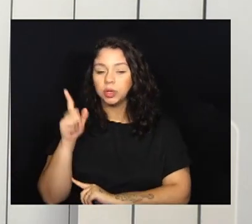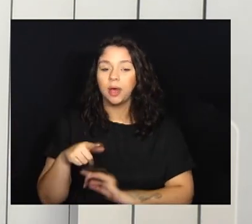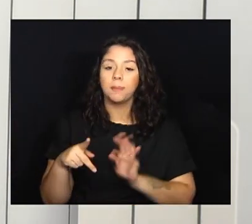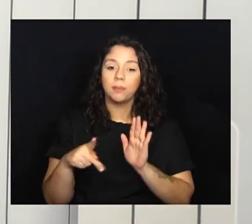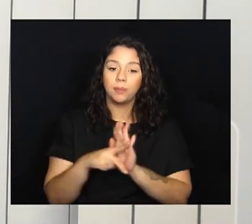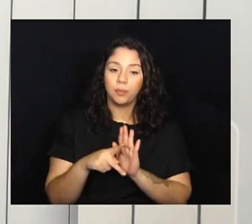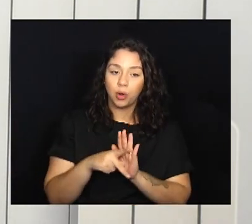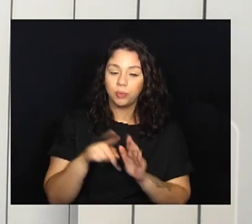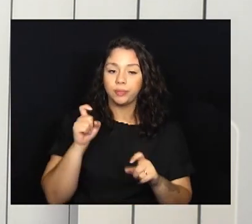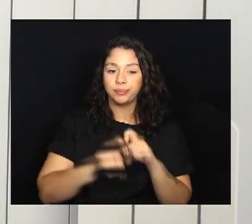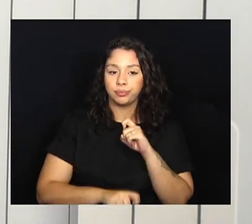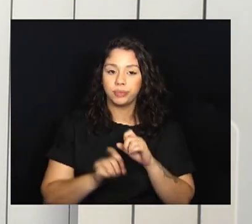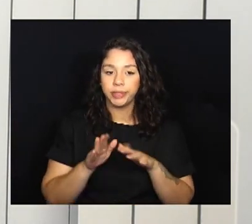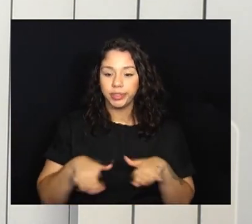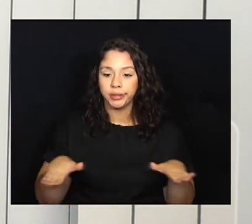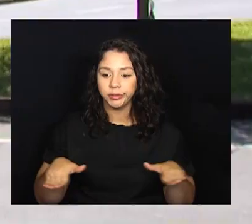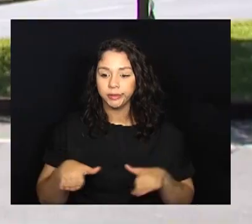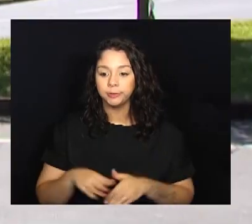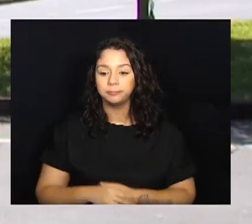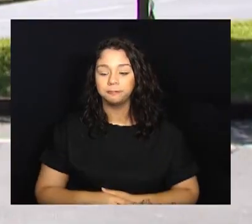Acompanhe.